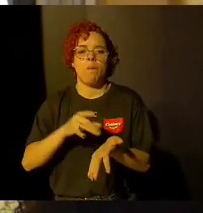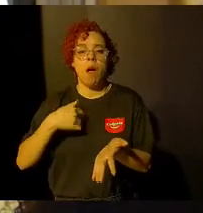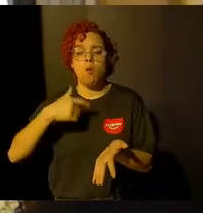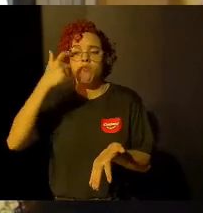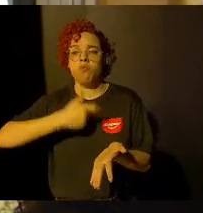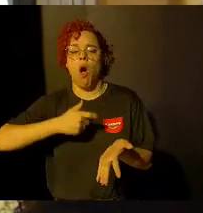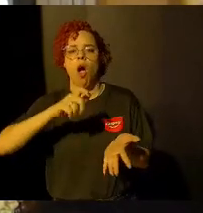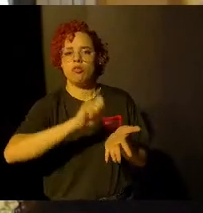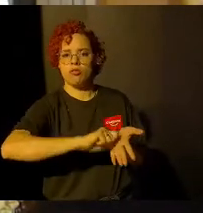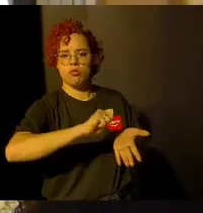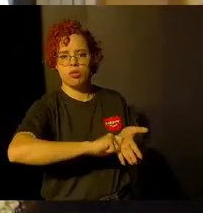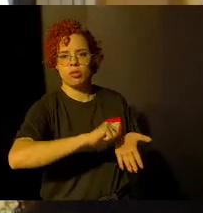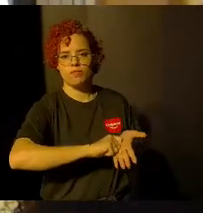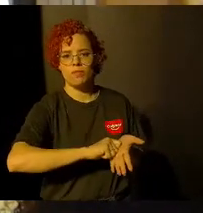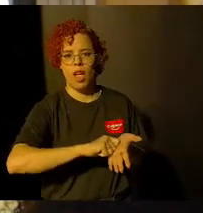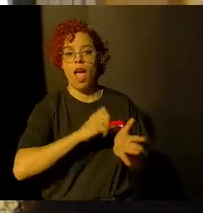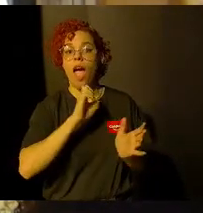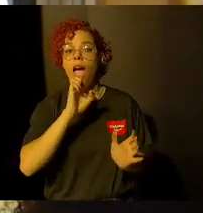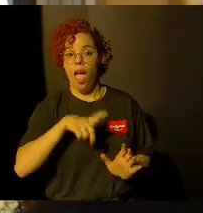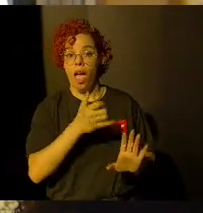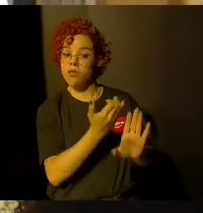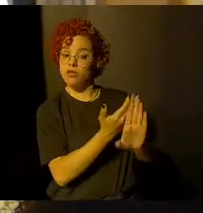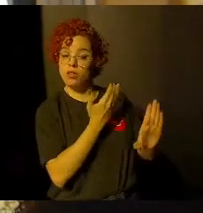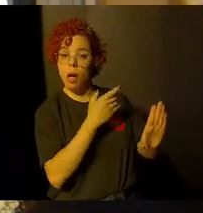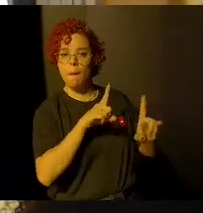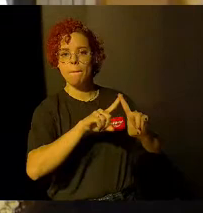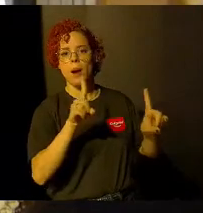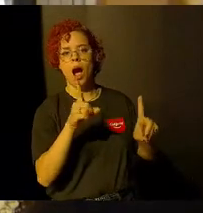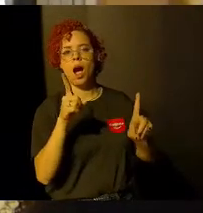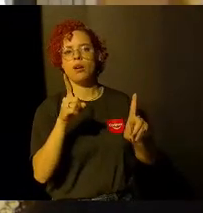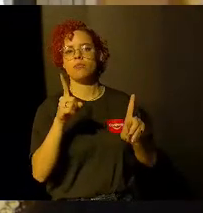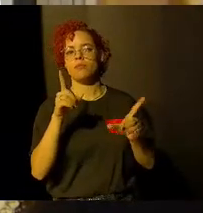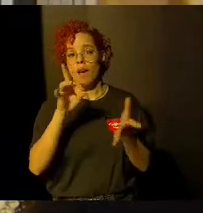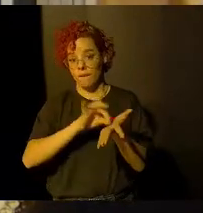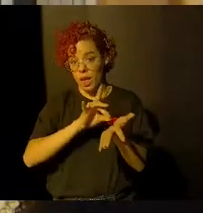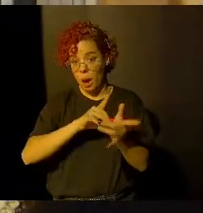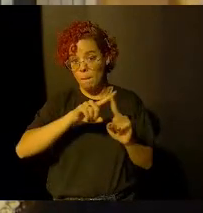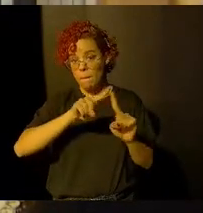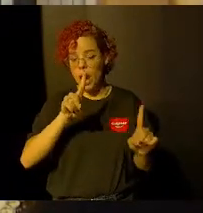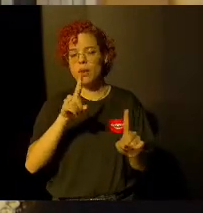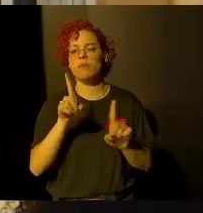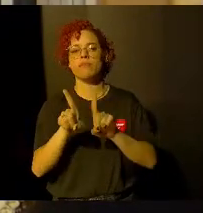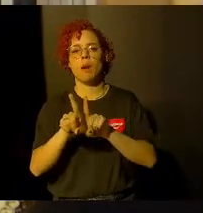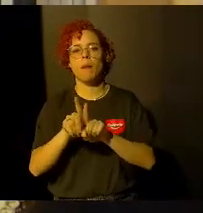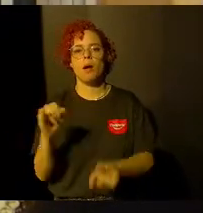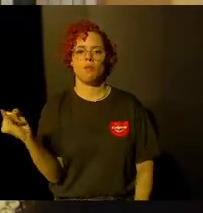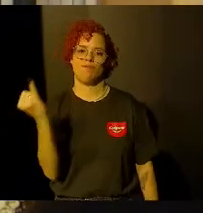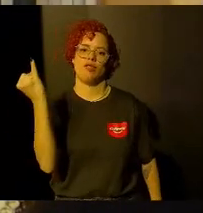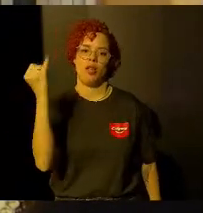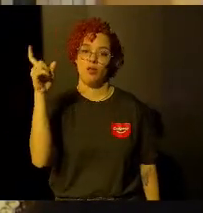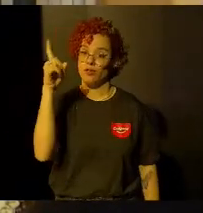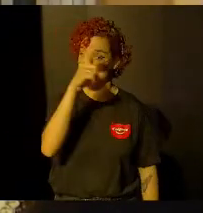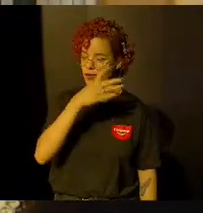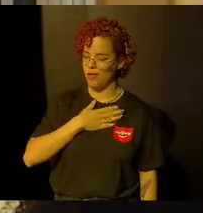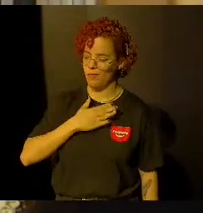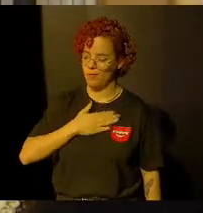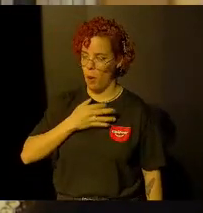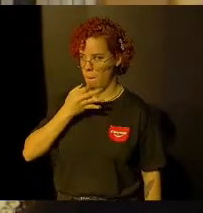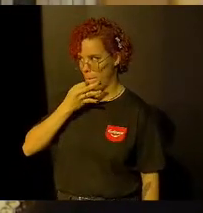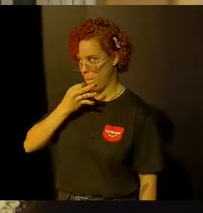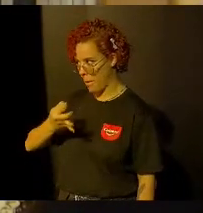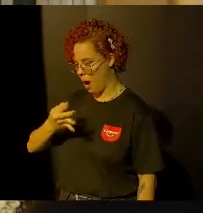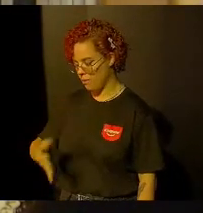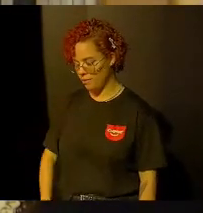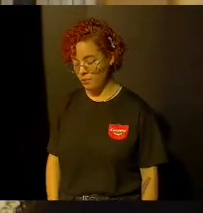concordo com você que é distante e importante é só uma dificuldade minha mesmo você tá falando